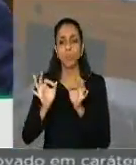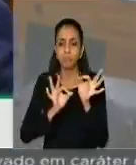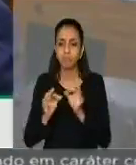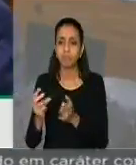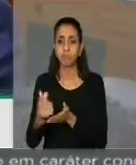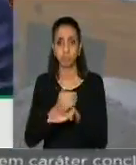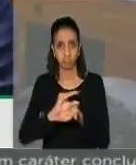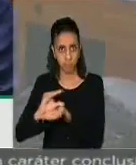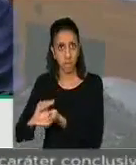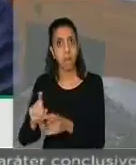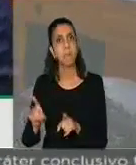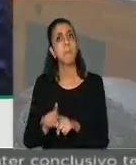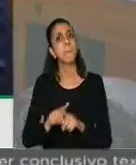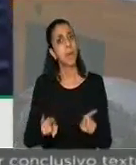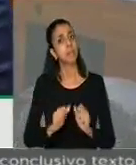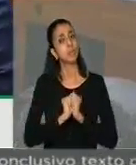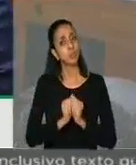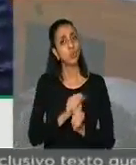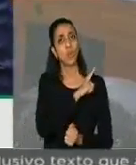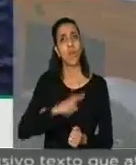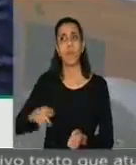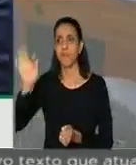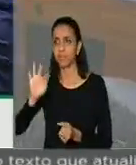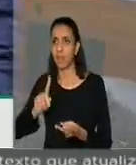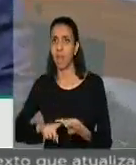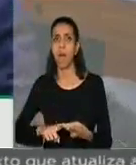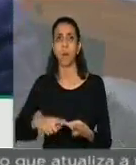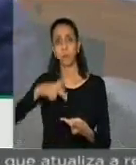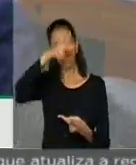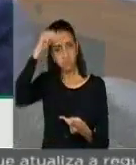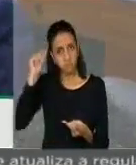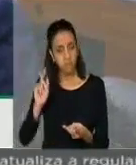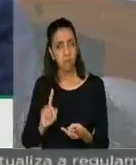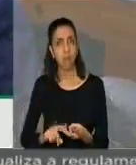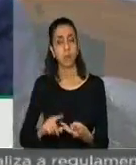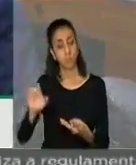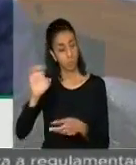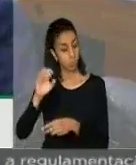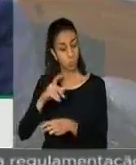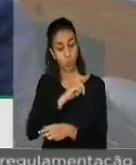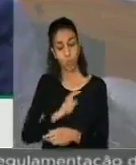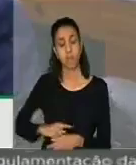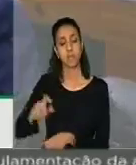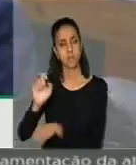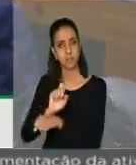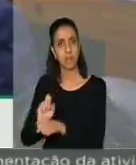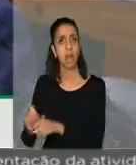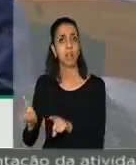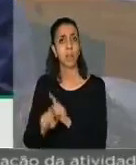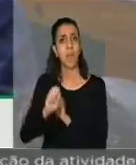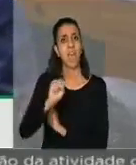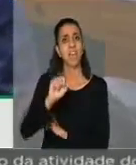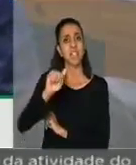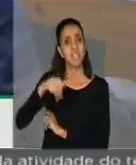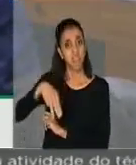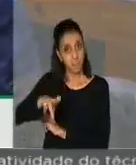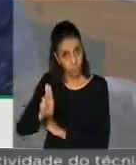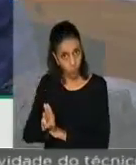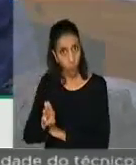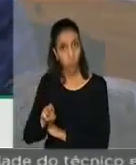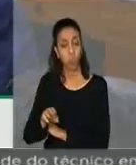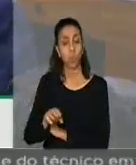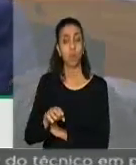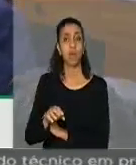esforço do governo federal, do governo do estado, da prefeitura de Divinópolis, do consórcio do SAMU da região, para terminarmos o